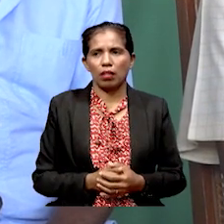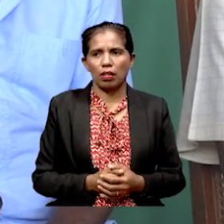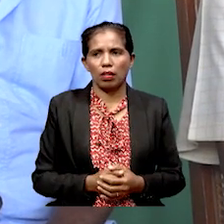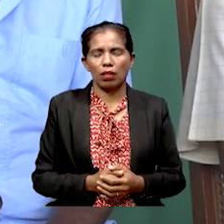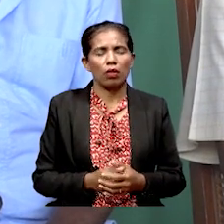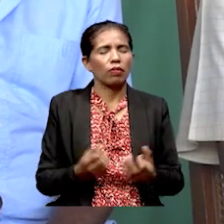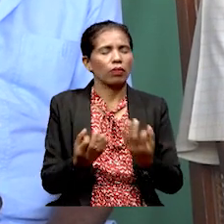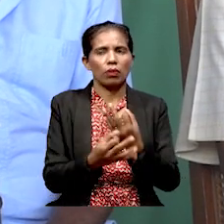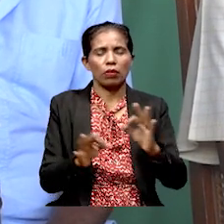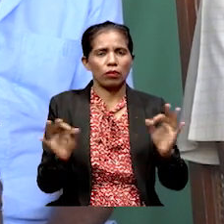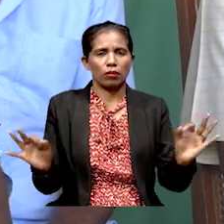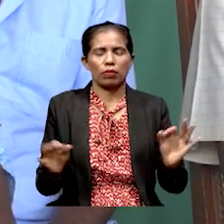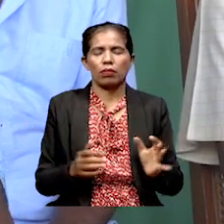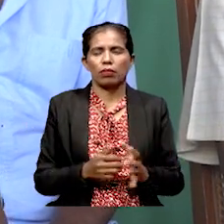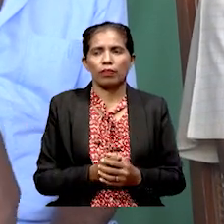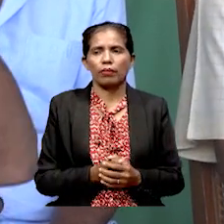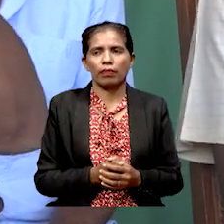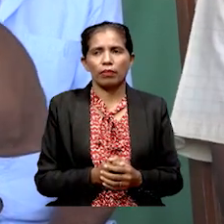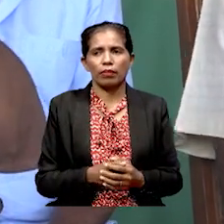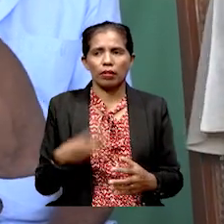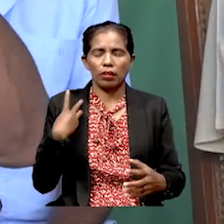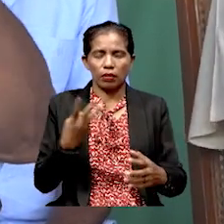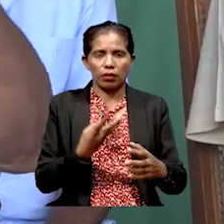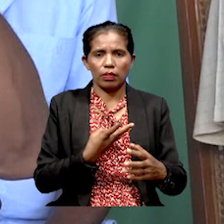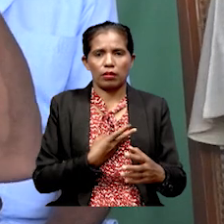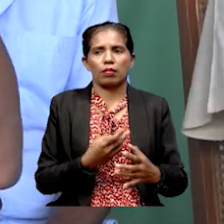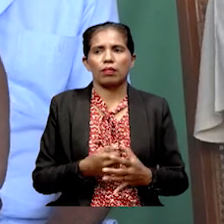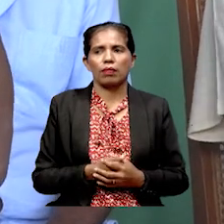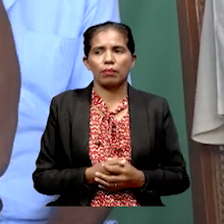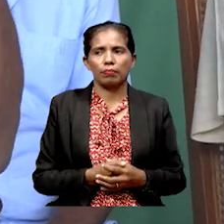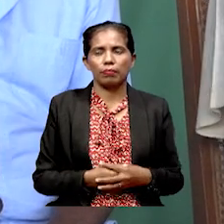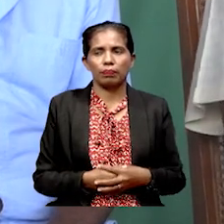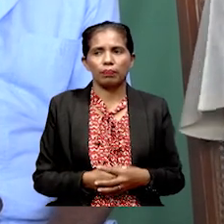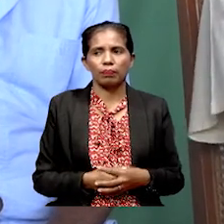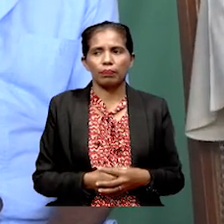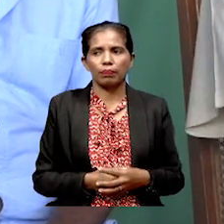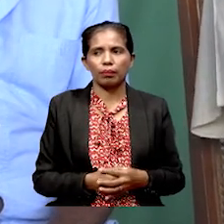coisa nenhuma. E te ajuda a ser irmãos a tua ruim, a tu